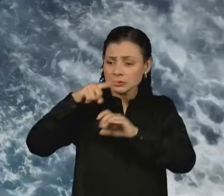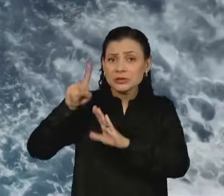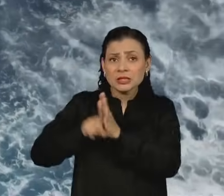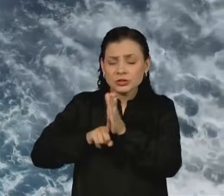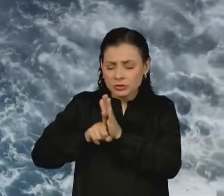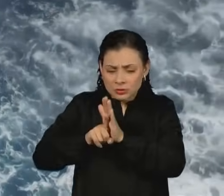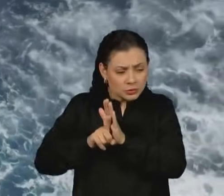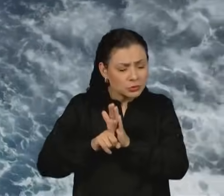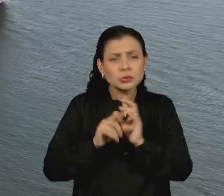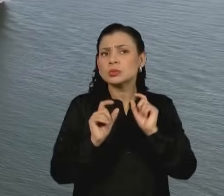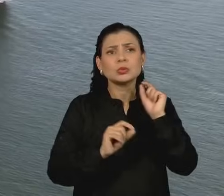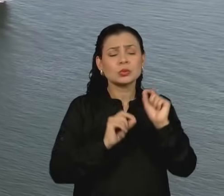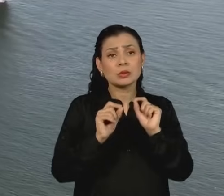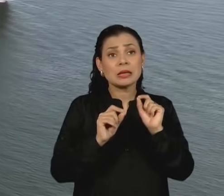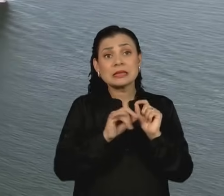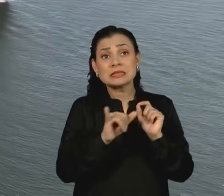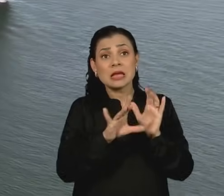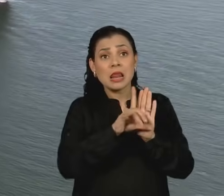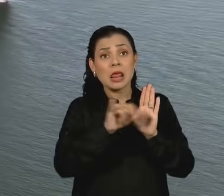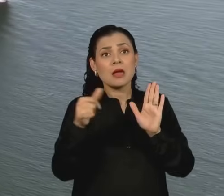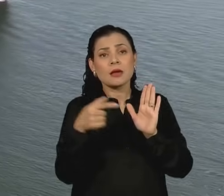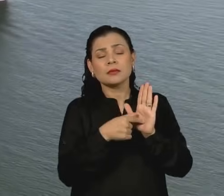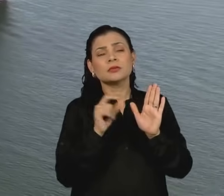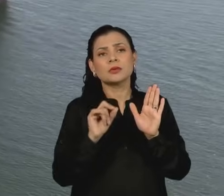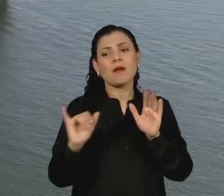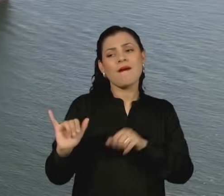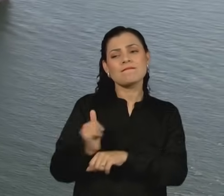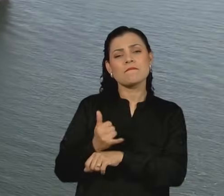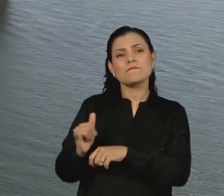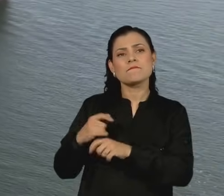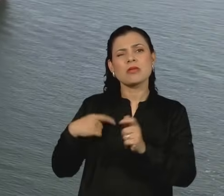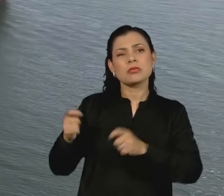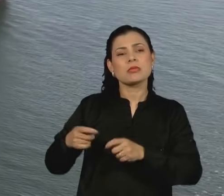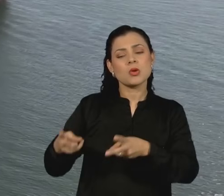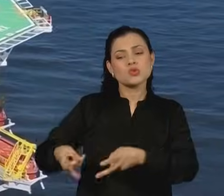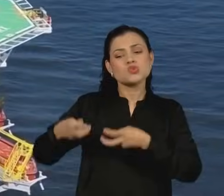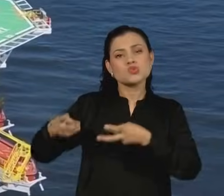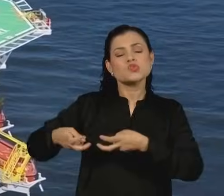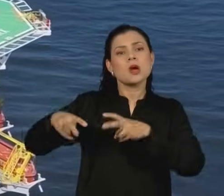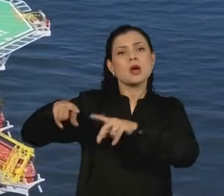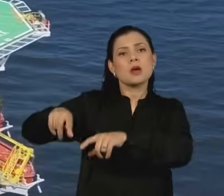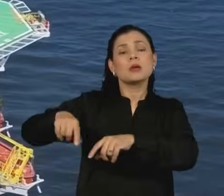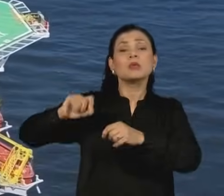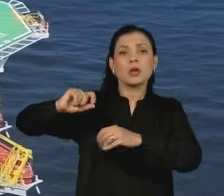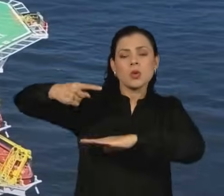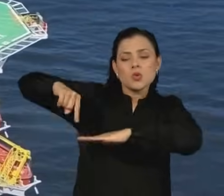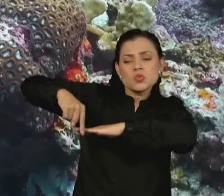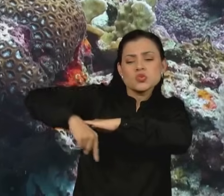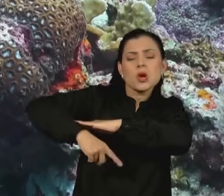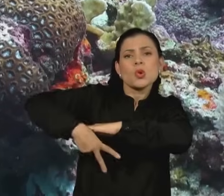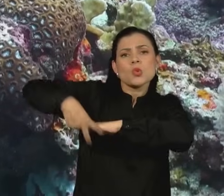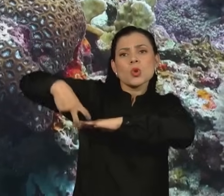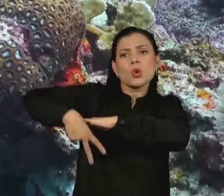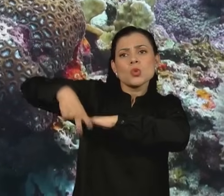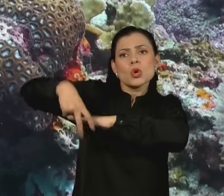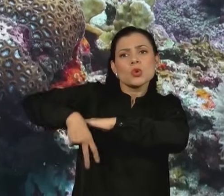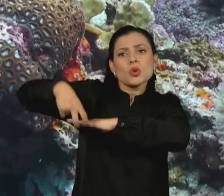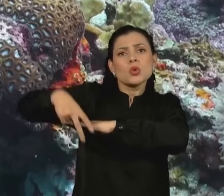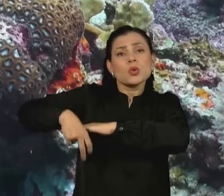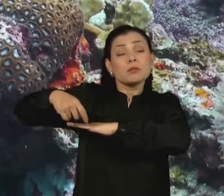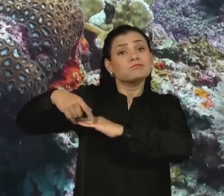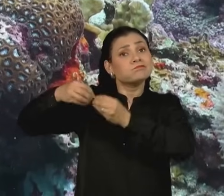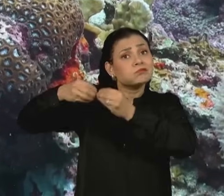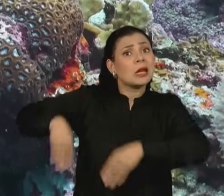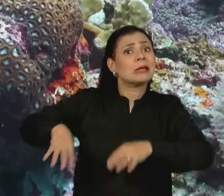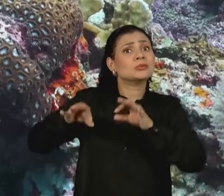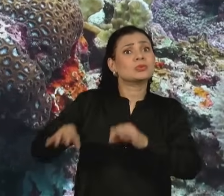são possíveis brechas na lei que beneficiem atividades como mineração em solo oceânico, que traz impactos